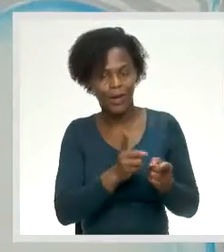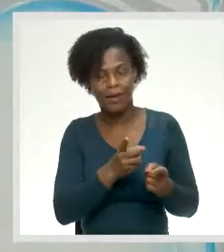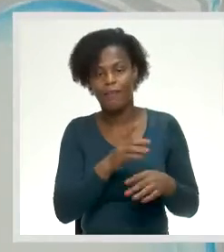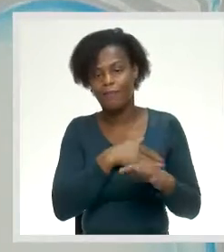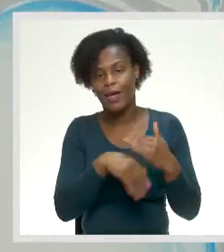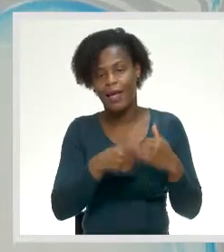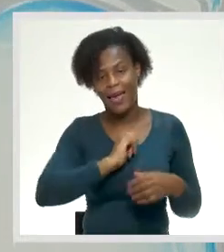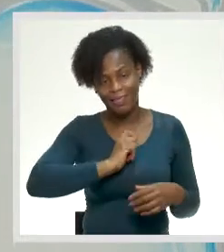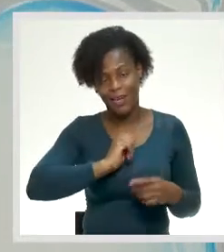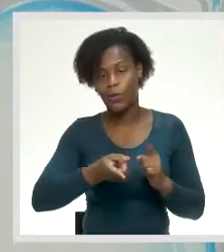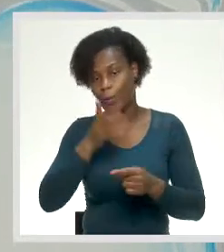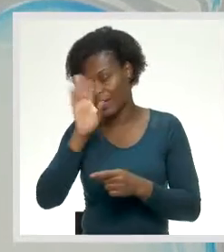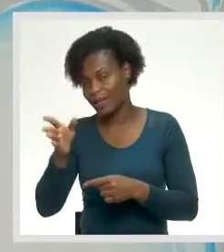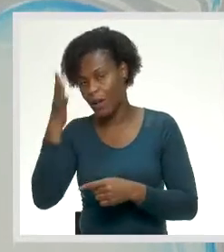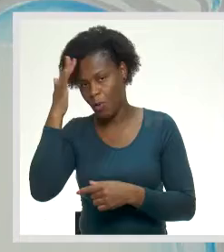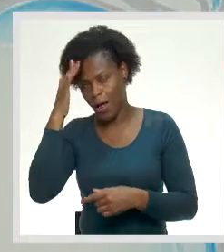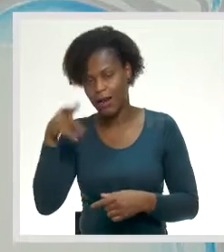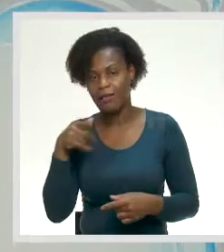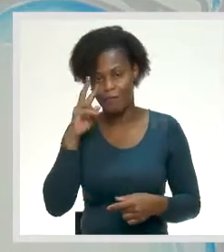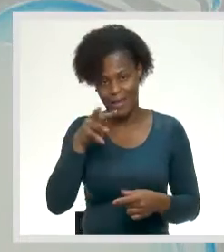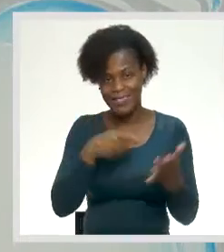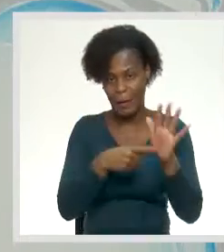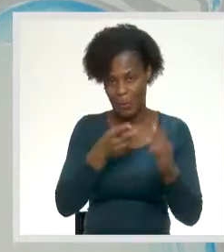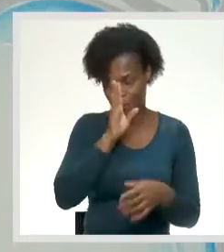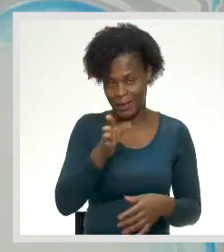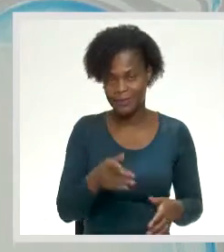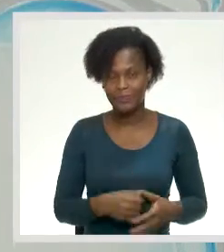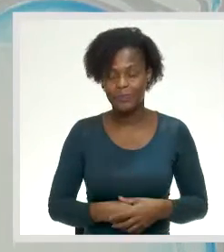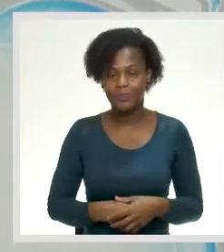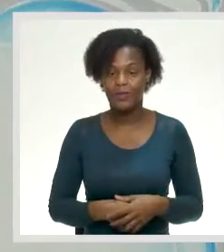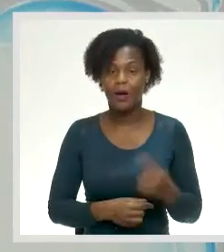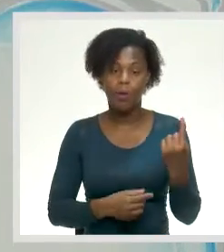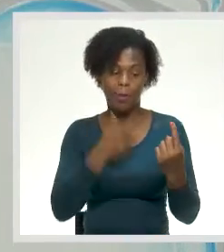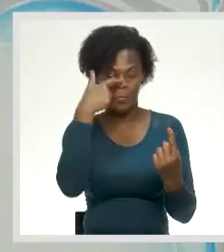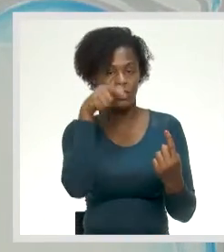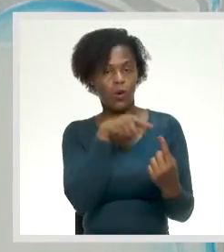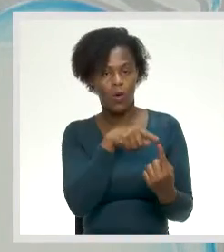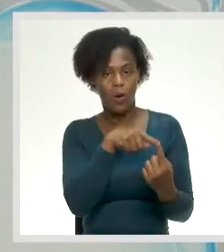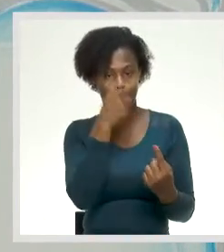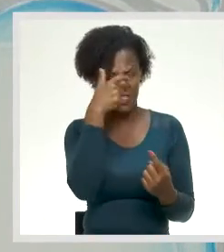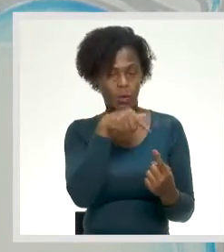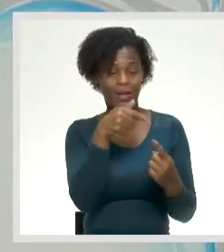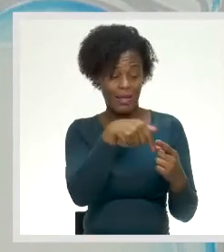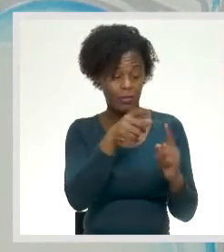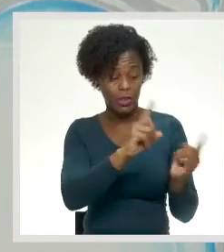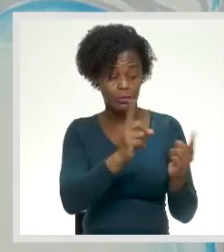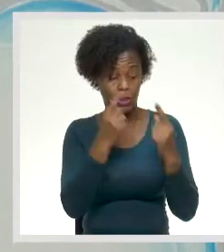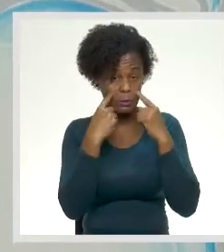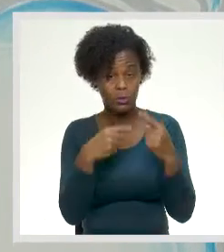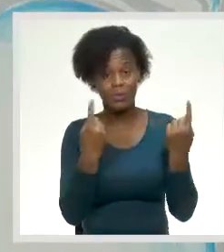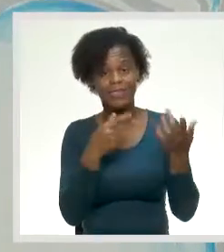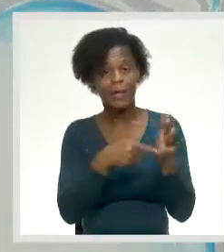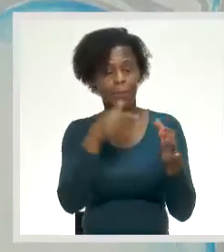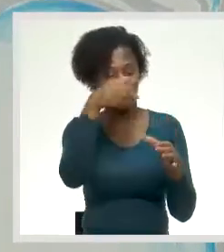é praticar ética e do que é praticar a moral. Um indivíduo que num transporte público, por exemplo,